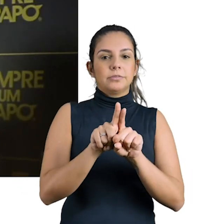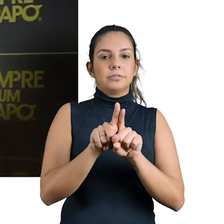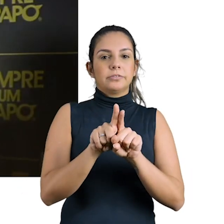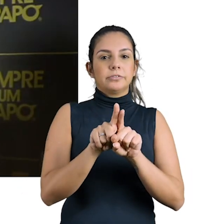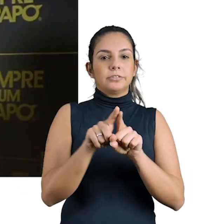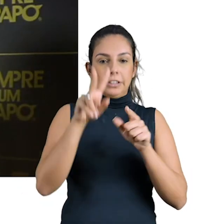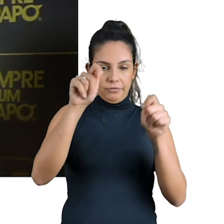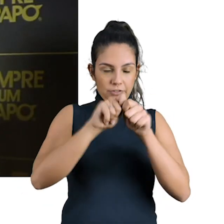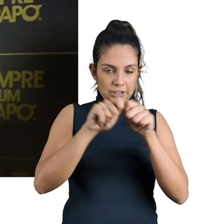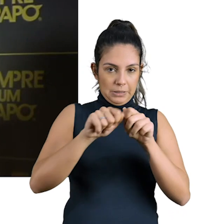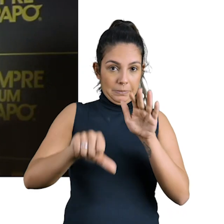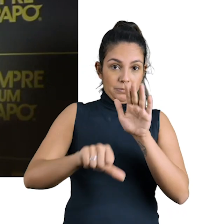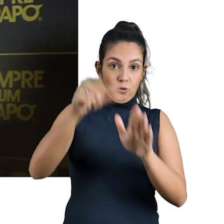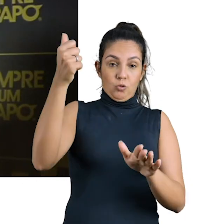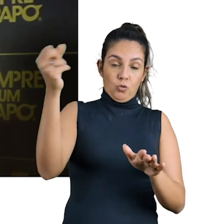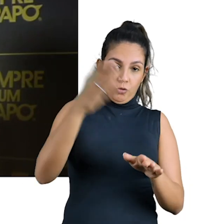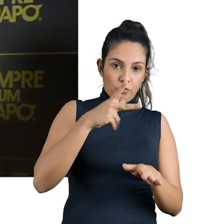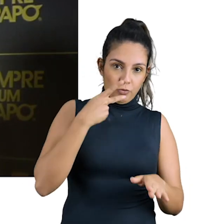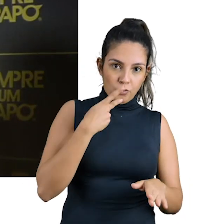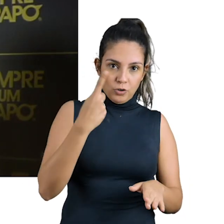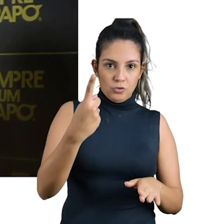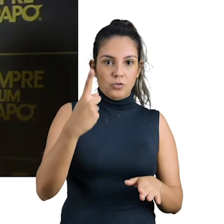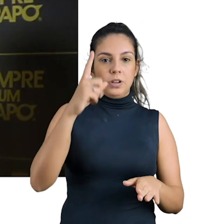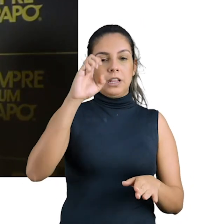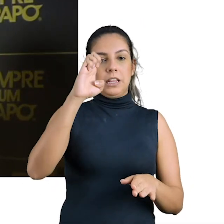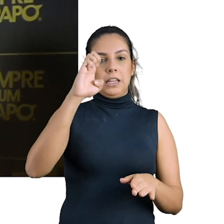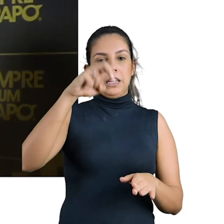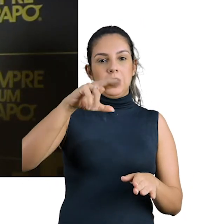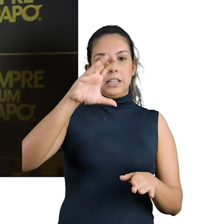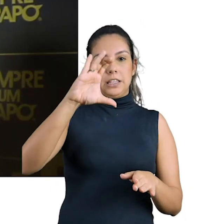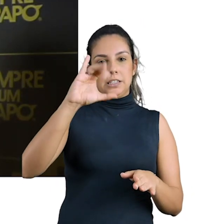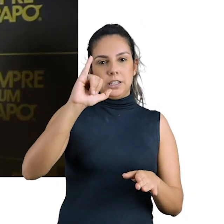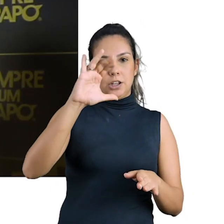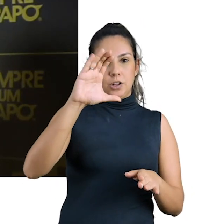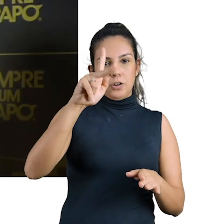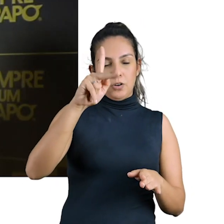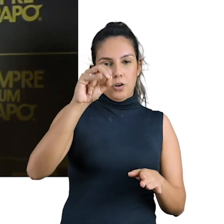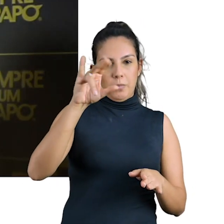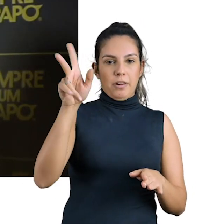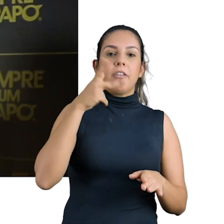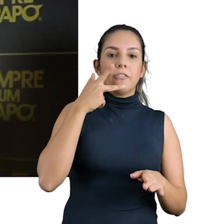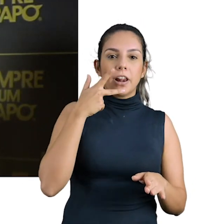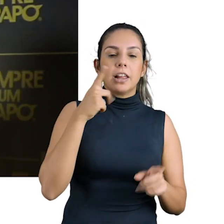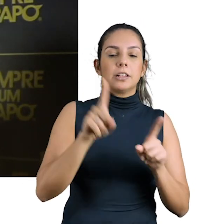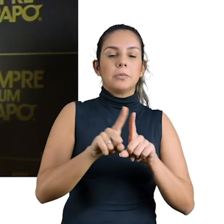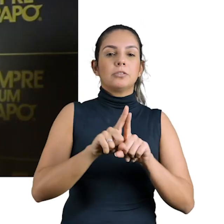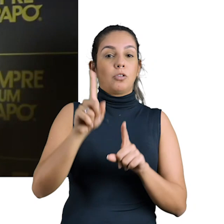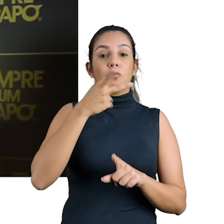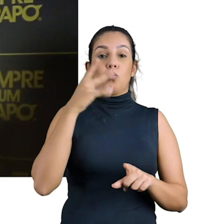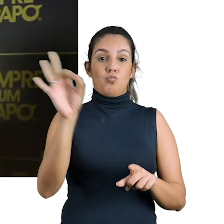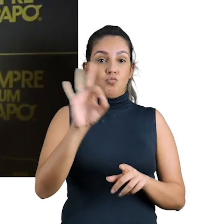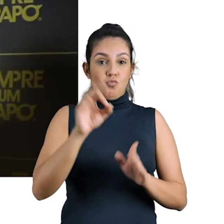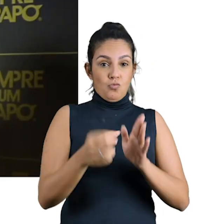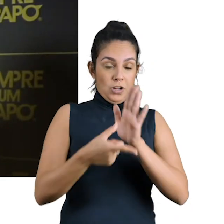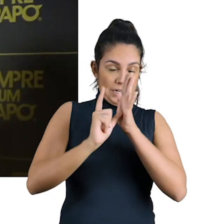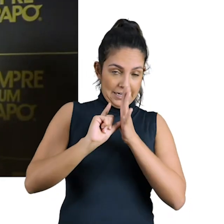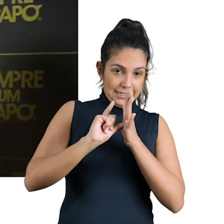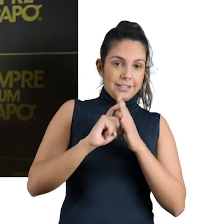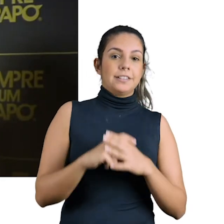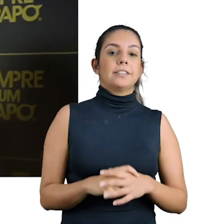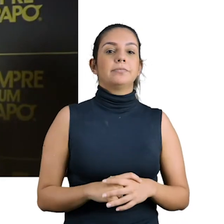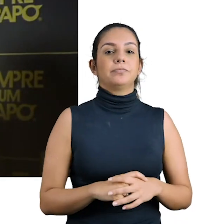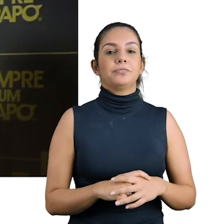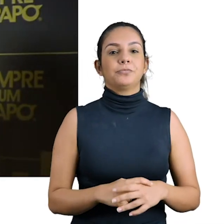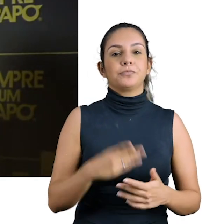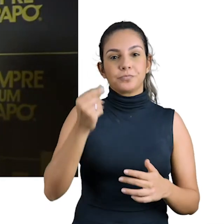trabalho que ela está falando, que eles estão fazendo em primeira mão, uma enciclopédia. Ela prometeu que vai falar sobre isso, que não tinha falado